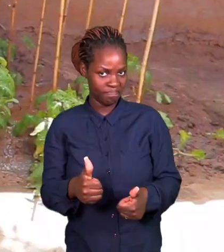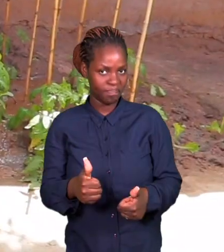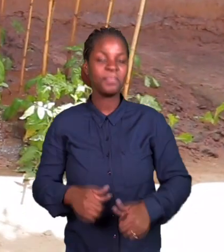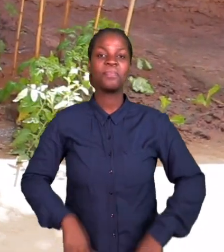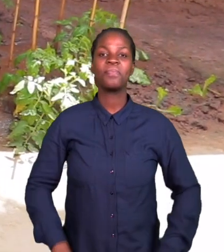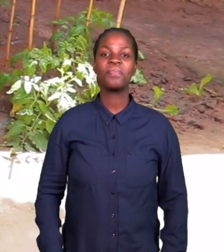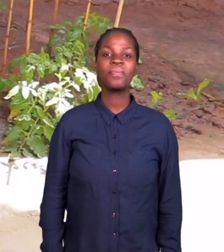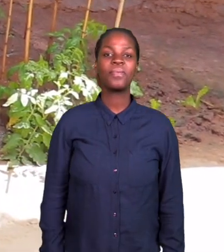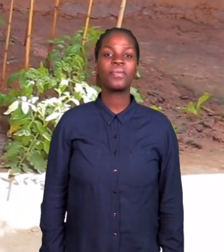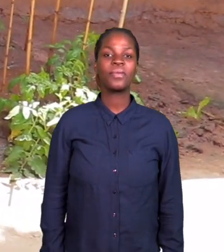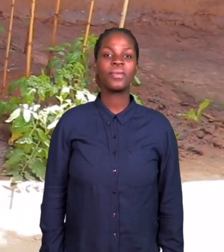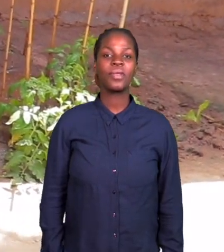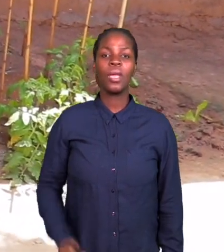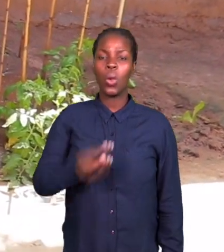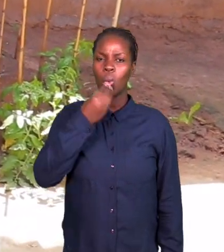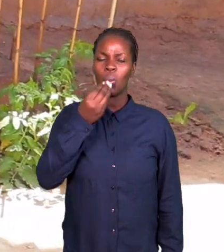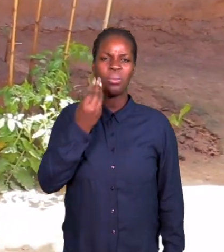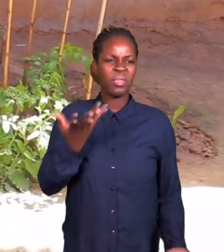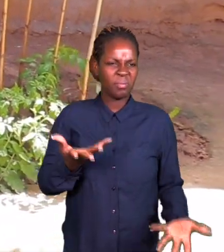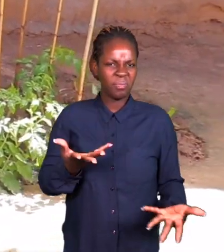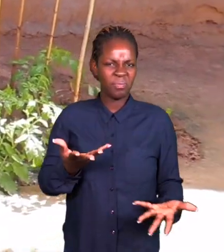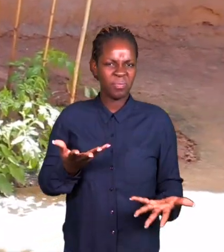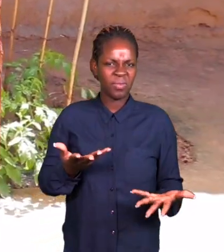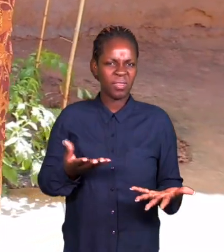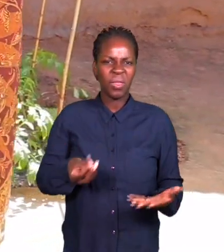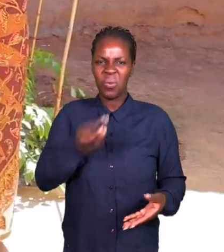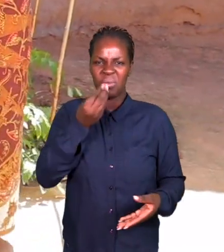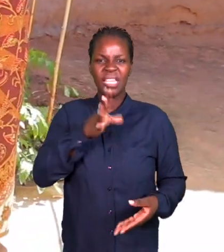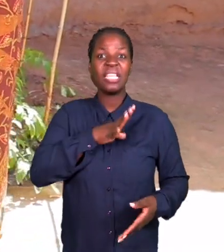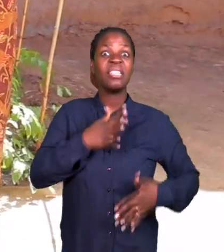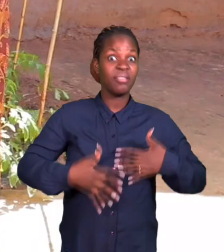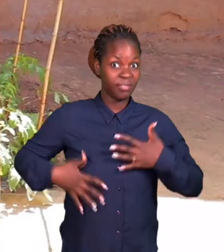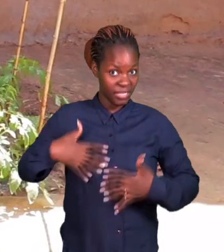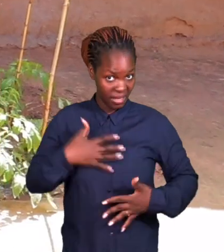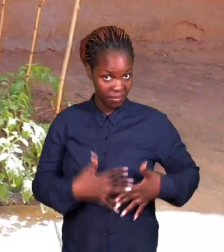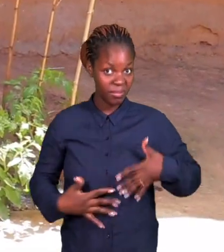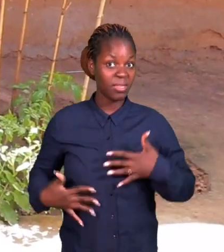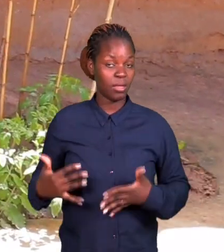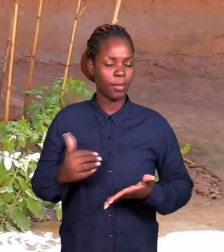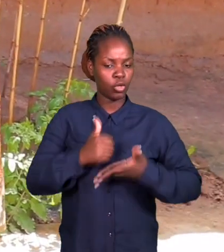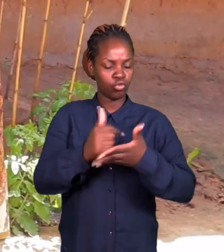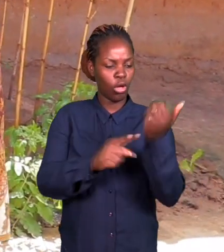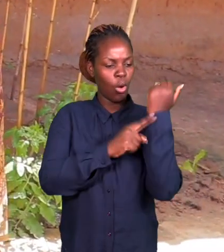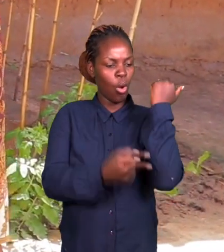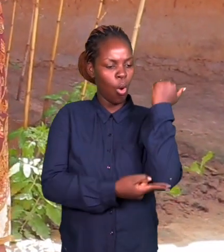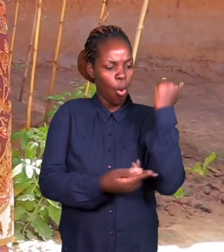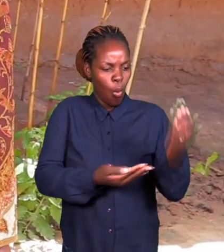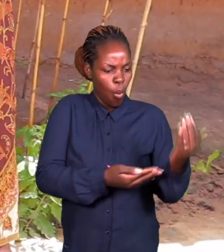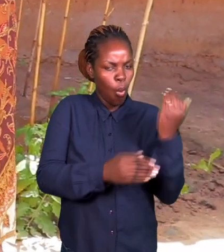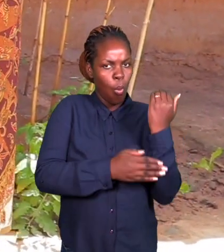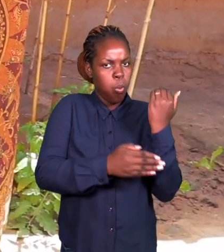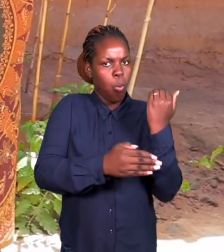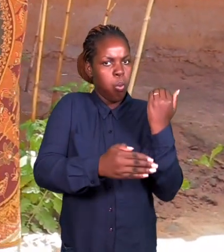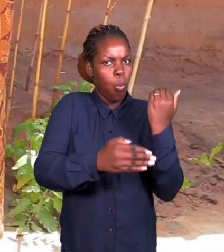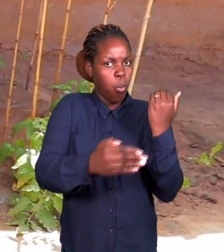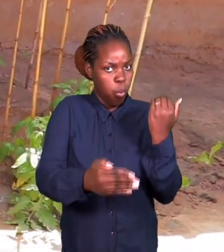tínhamos que nos alimentar com alimentos que poderia dar o crescimento do nosso bebê dentro de nós, como cuidar